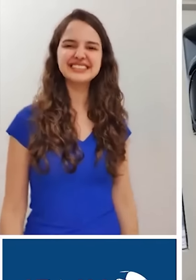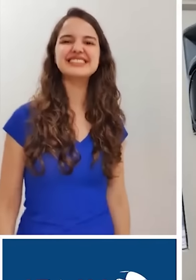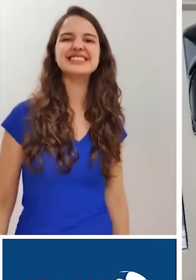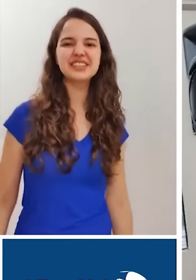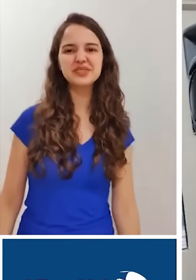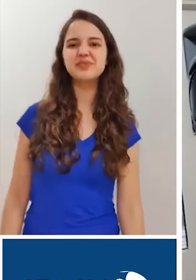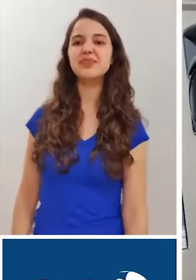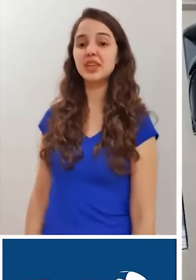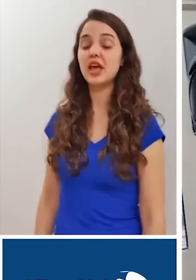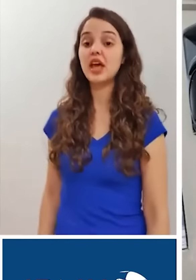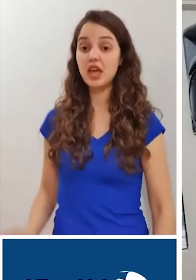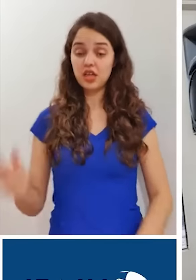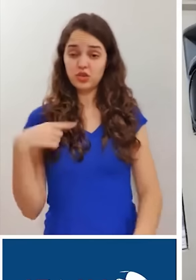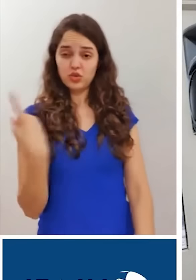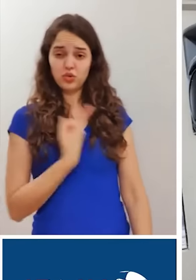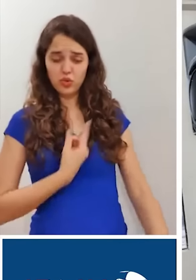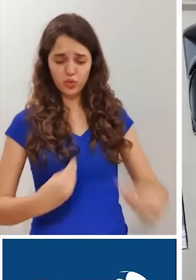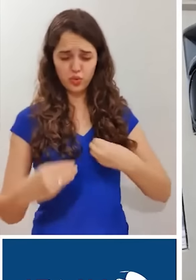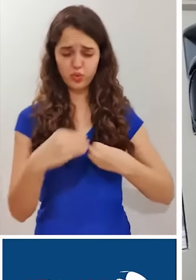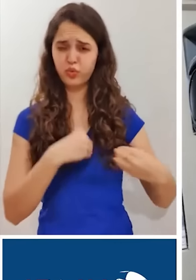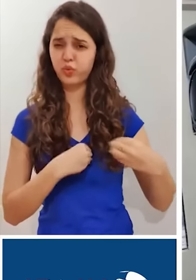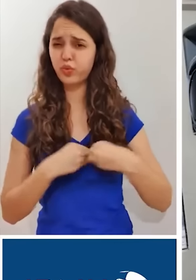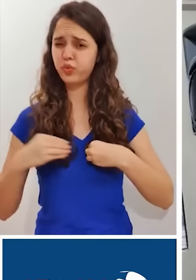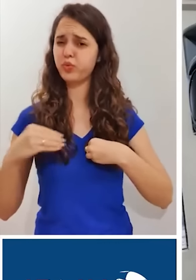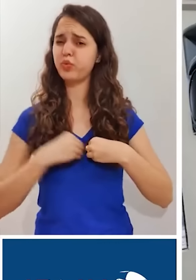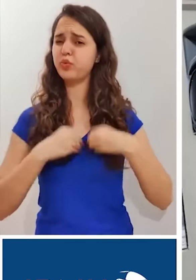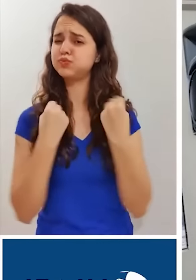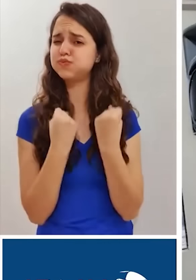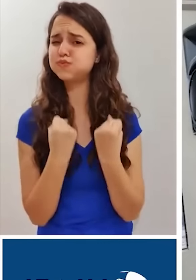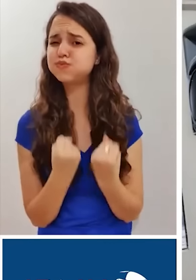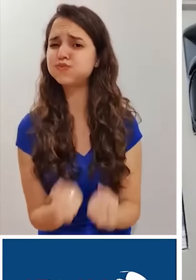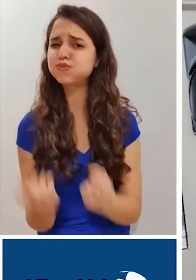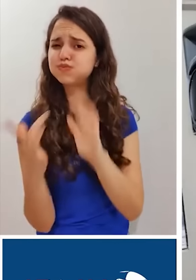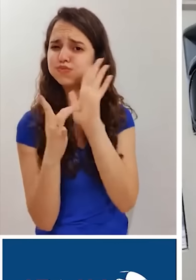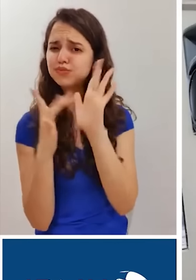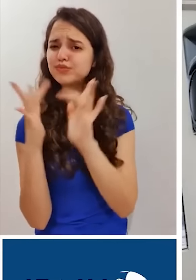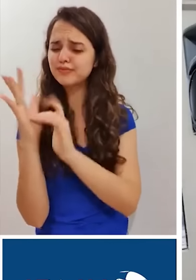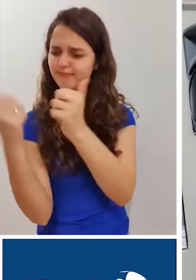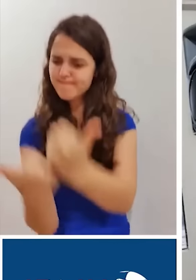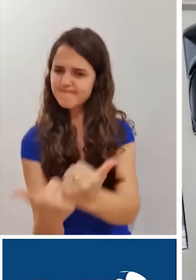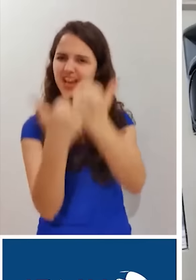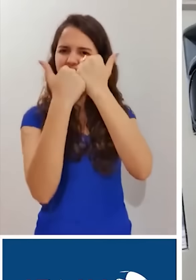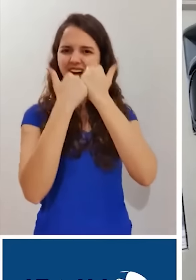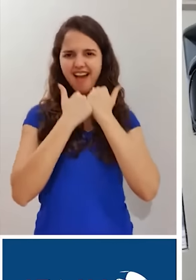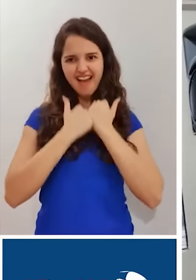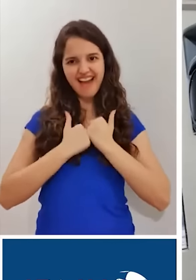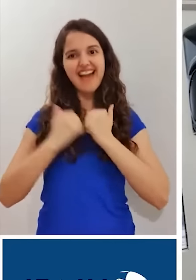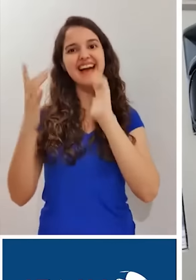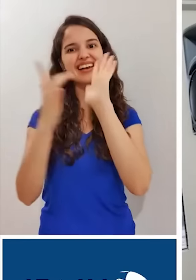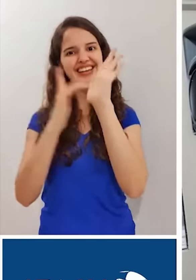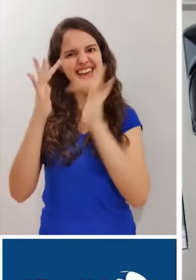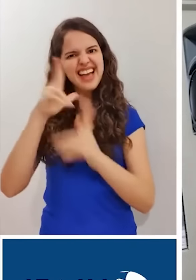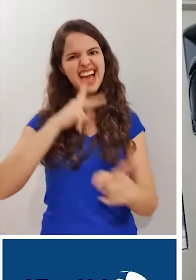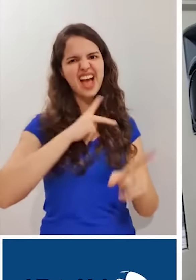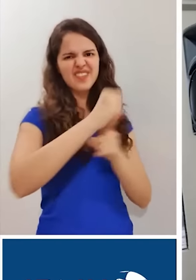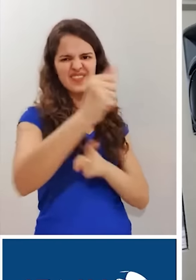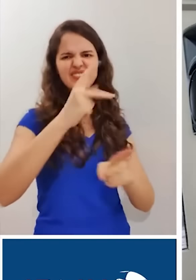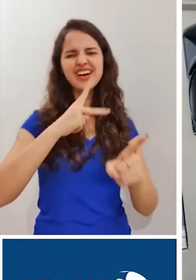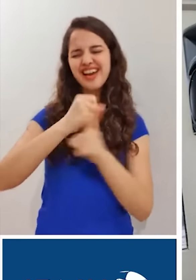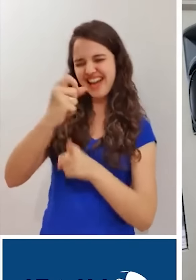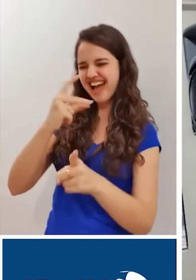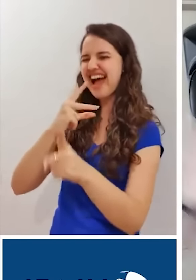leva nosso fado pecado também ele triunfou sim ele